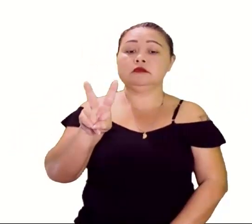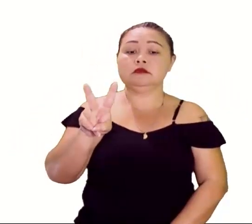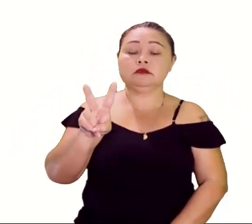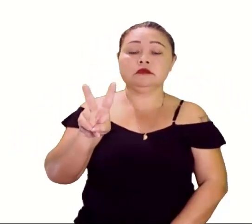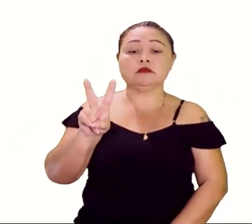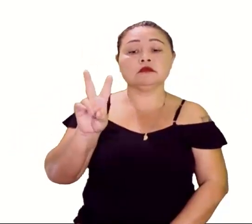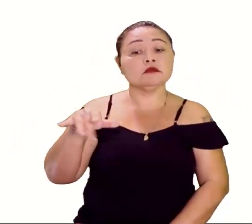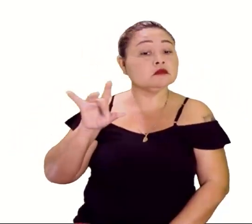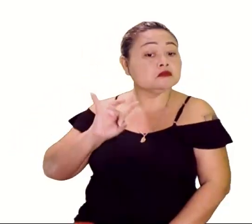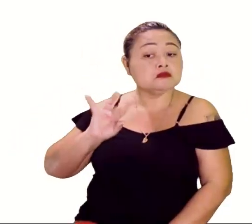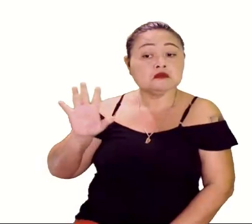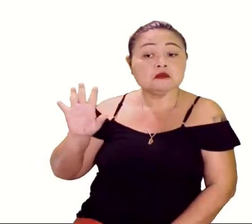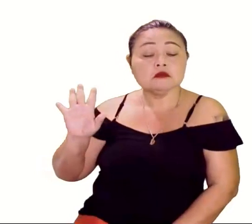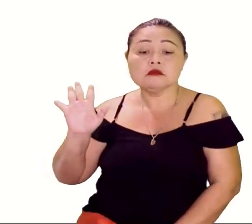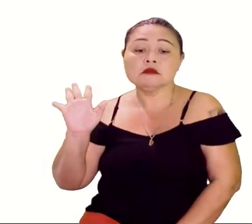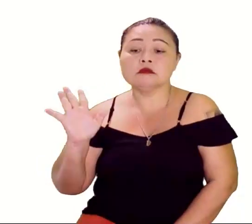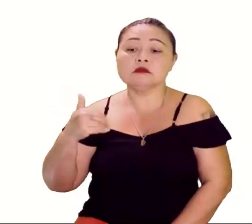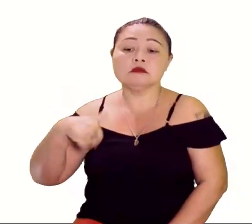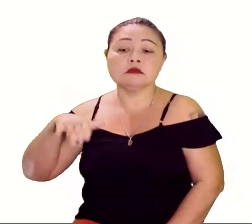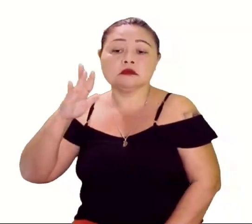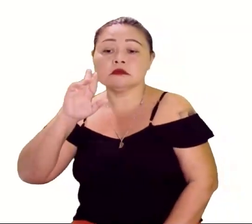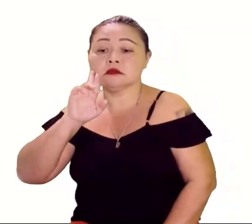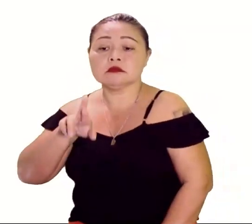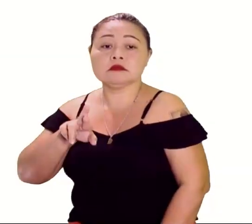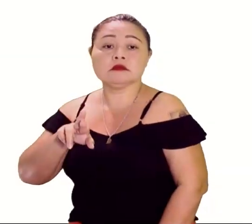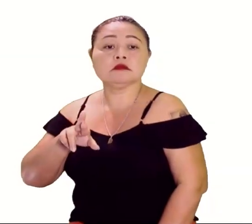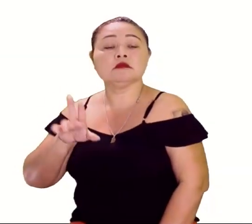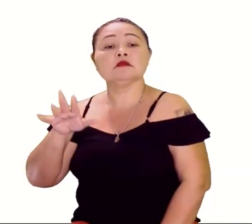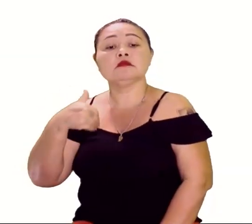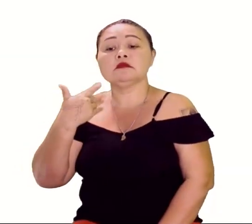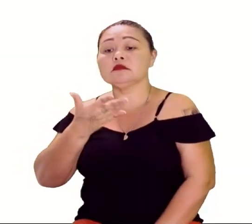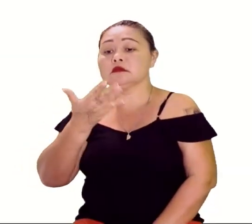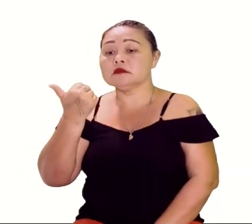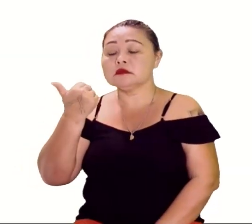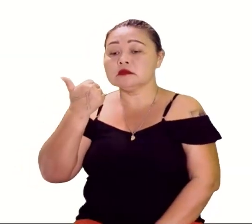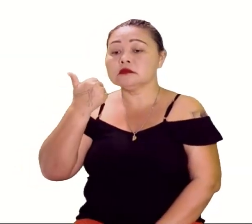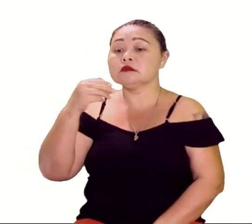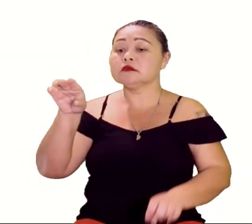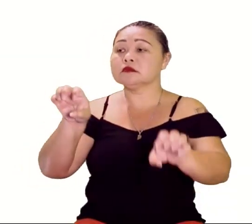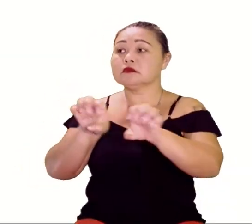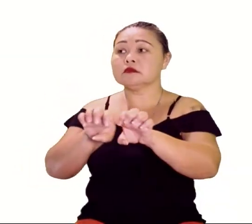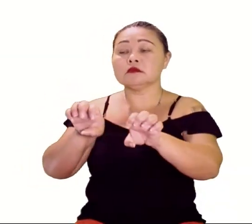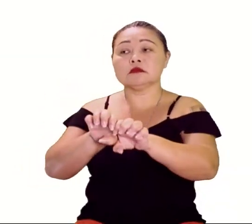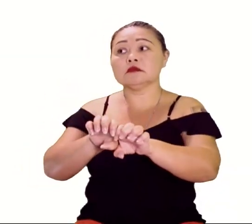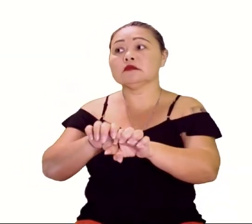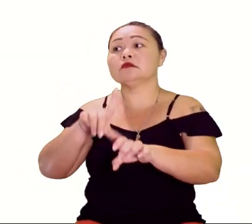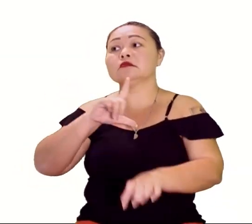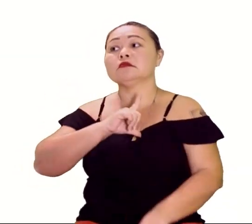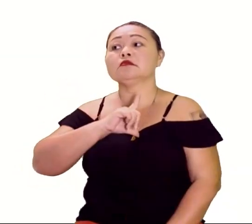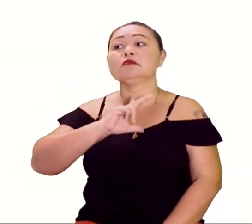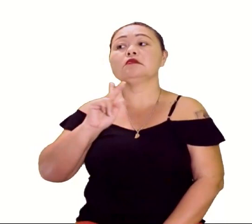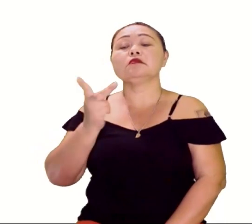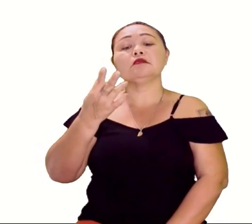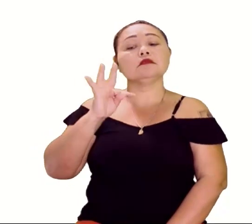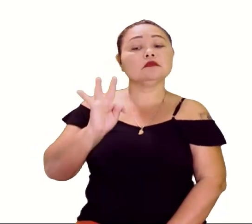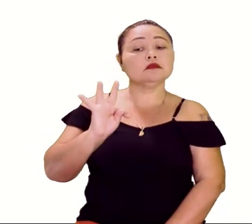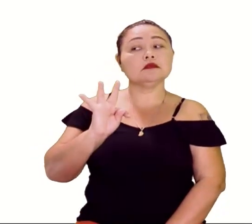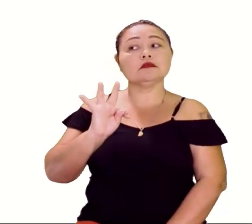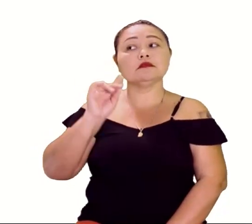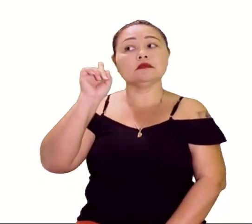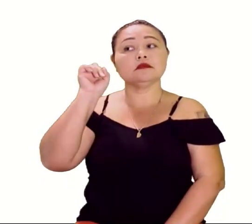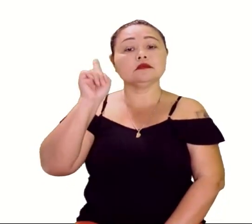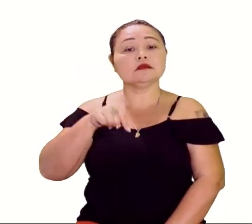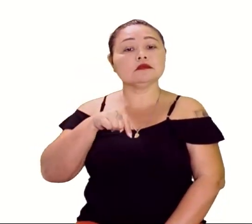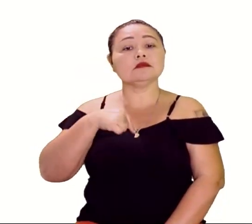Y-vértice. né? Então é só isso que basta a gente resolver, né? A nossa equação é h de t é igual